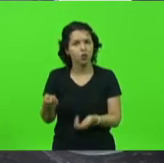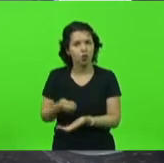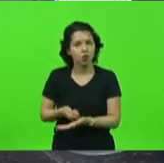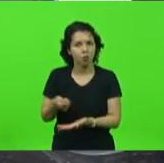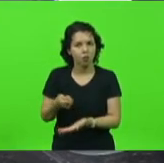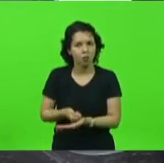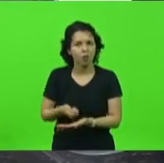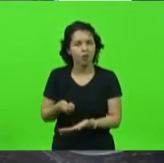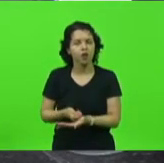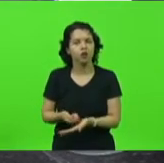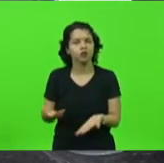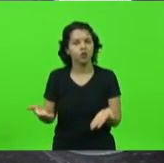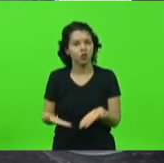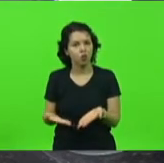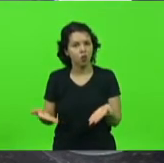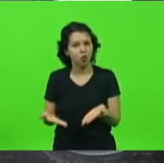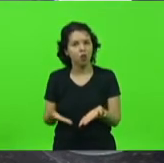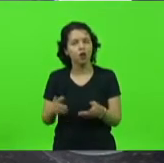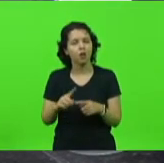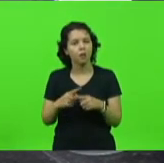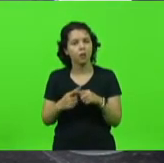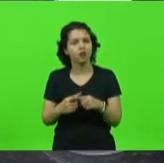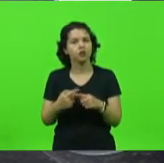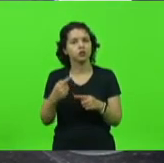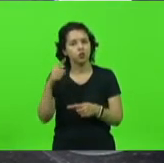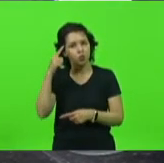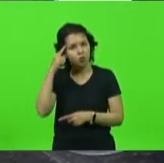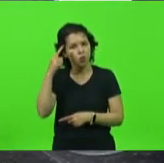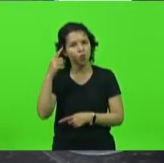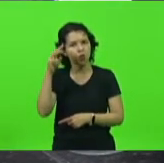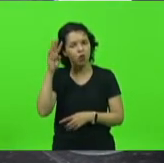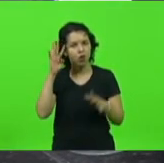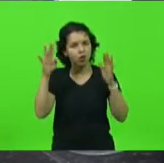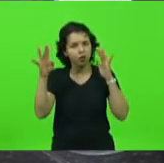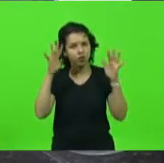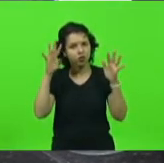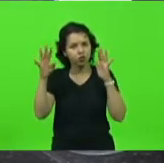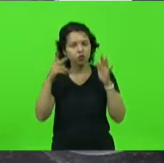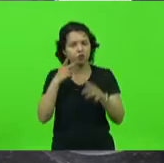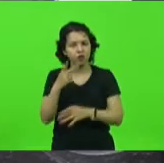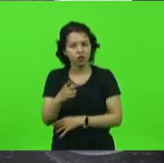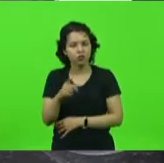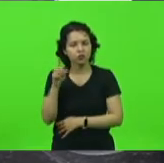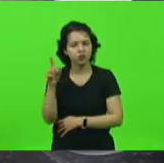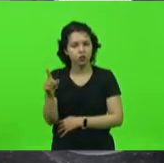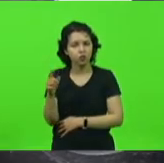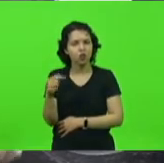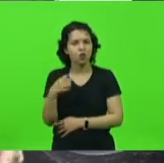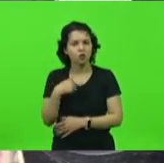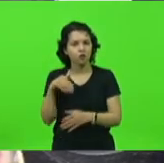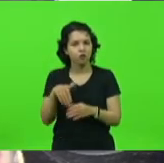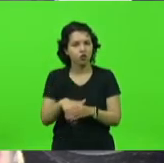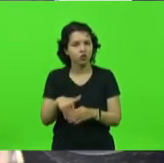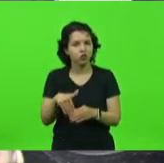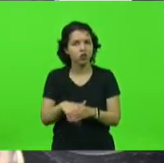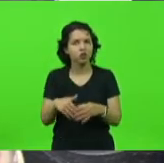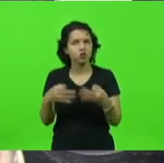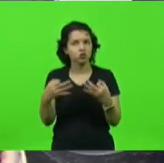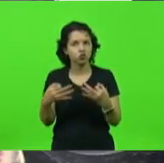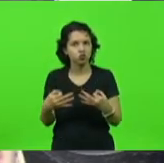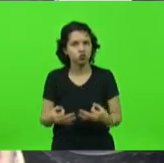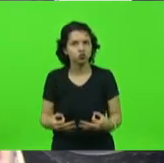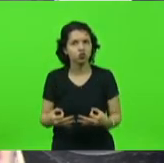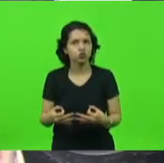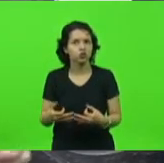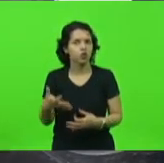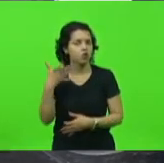agora, mas eu vou trazer a memória, eu estava aqui refletindo e dizendo, Deus, que eu venha votar de forma justa, olhando a argumentação do